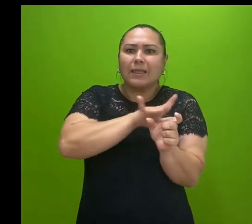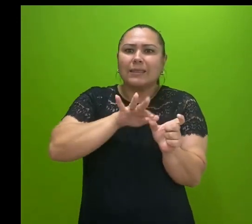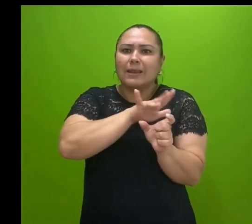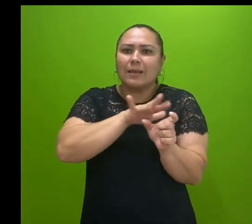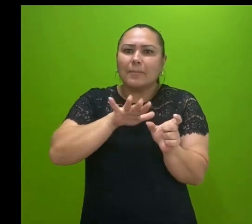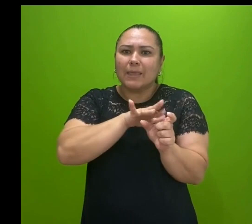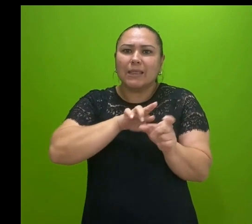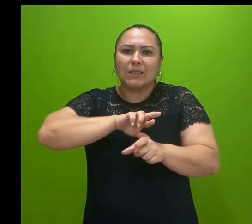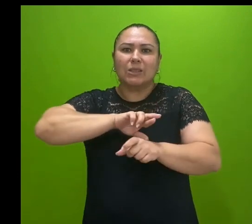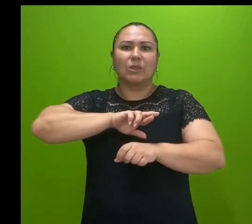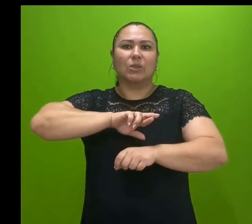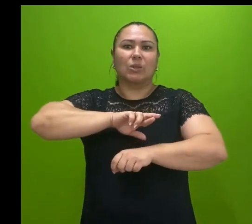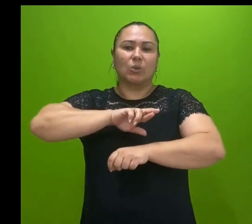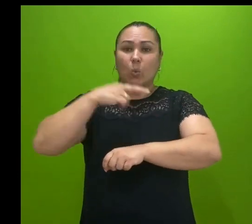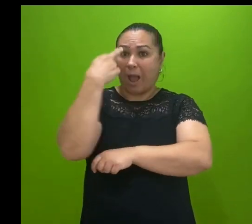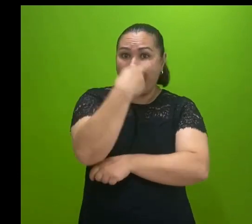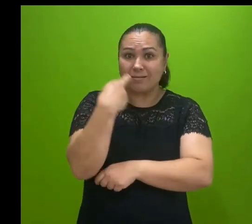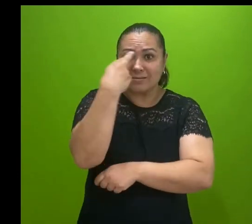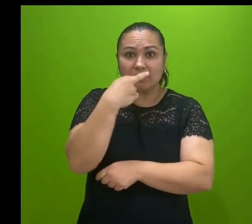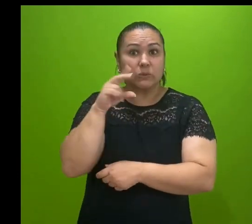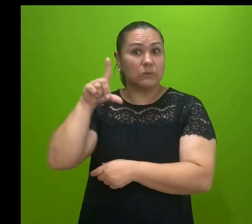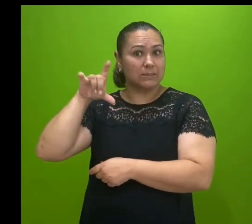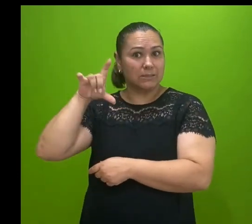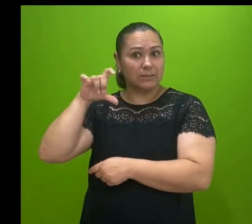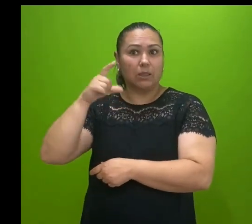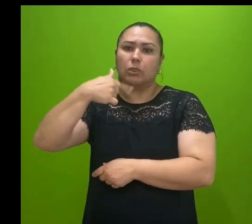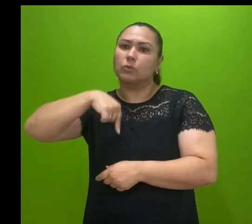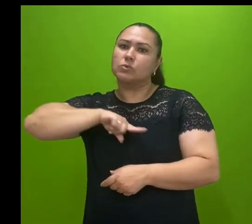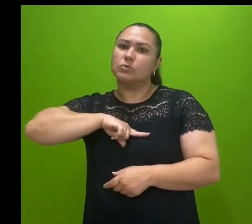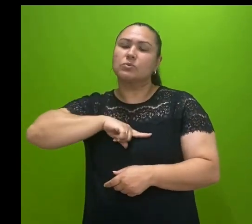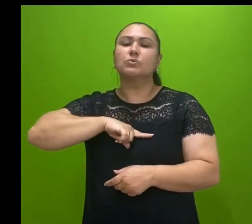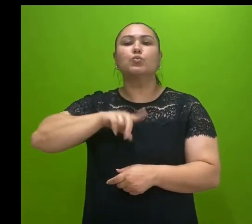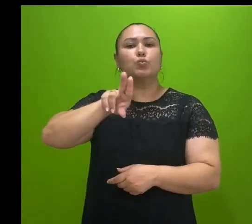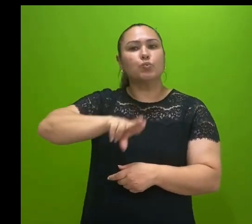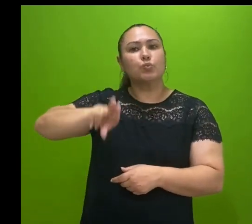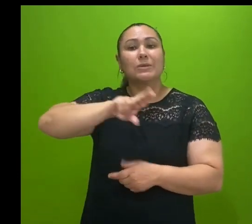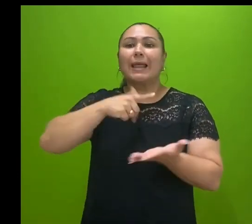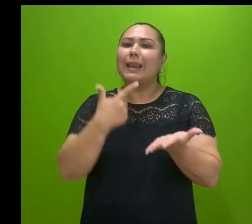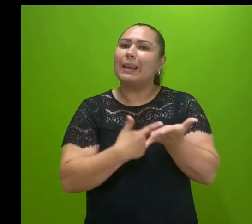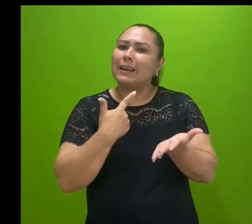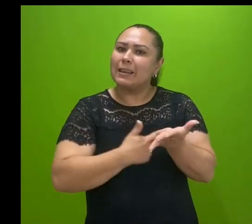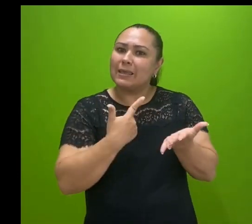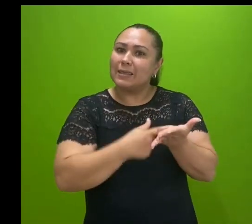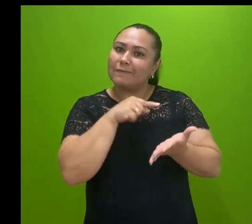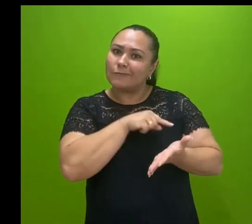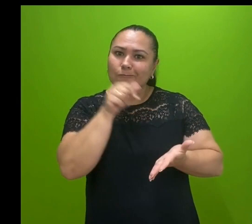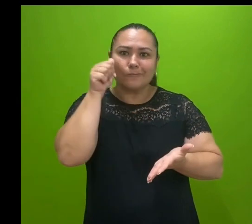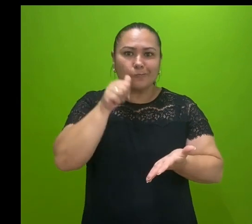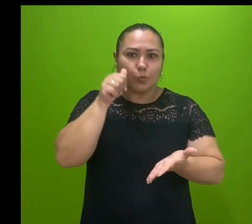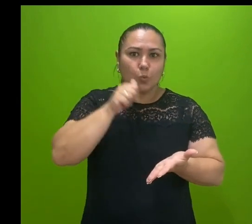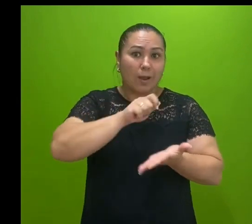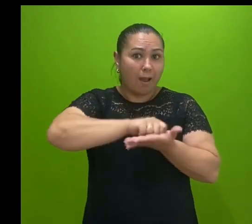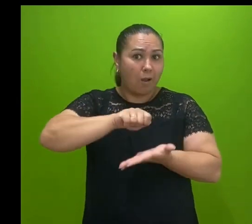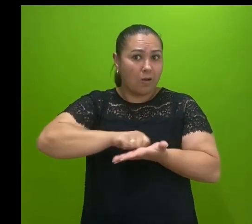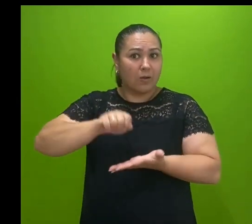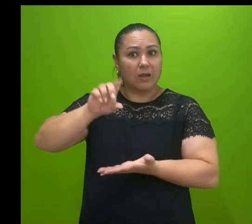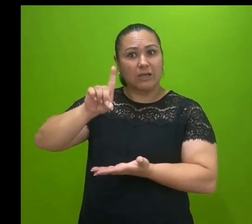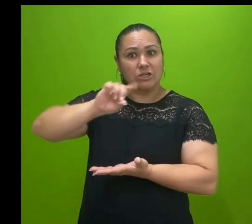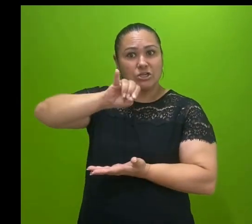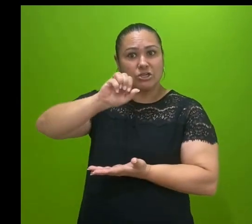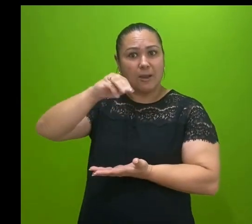passado nós fizemos o letramento racial no nosso Instagram. E nós usamos esse livro da Djamila, que nos